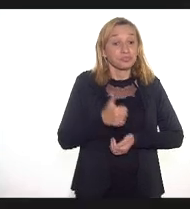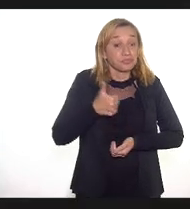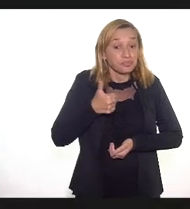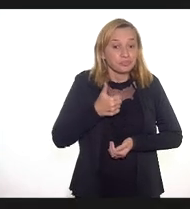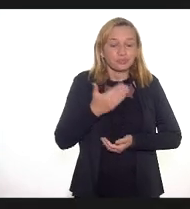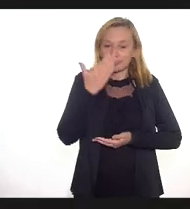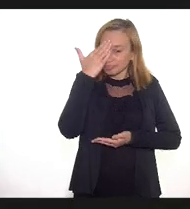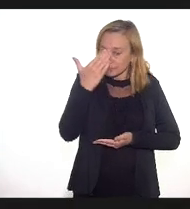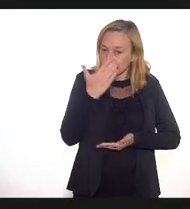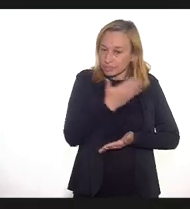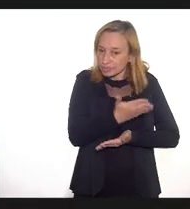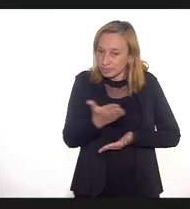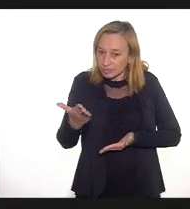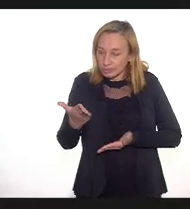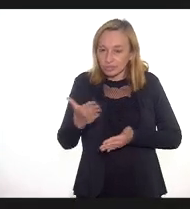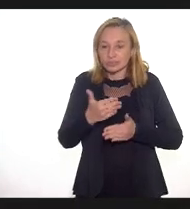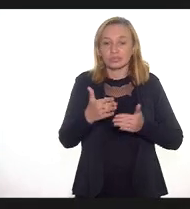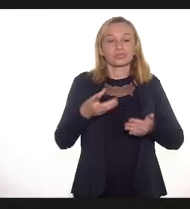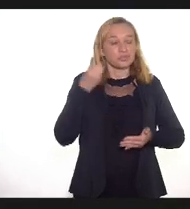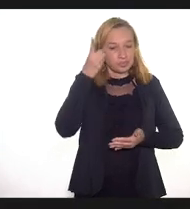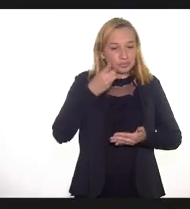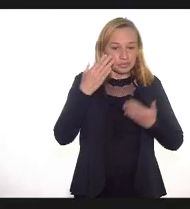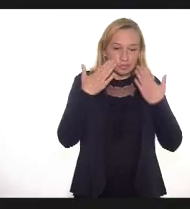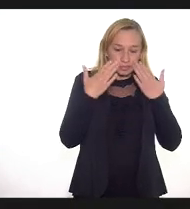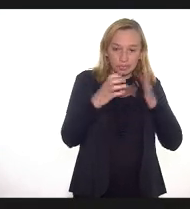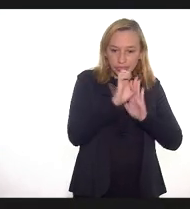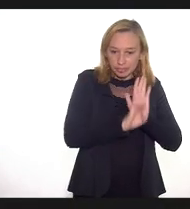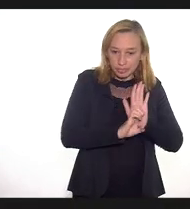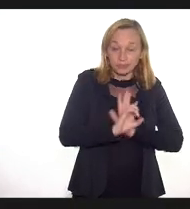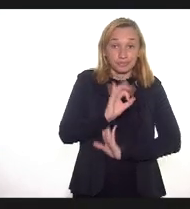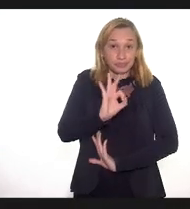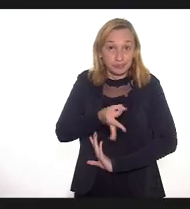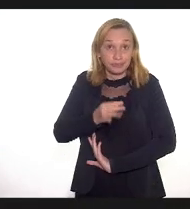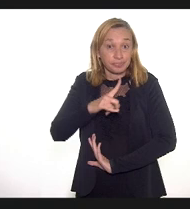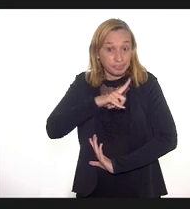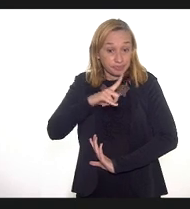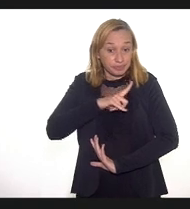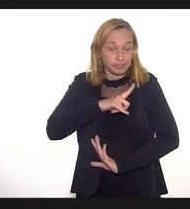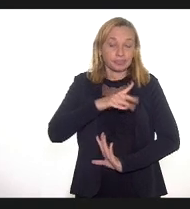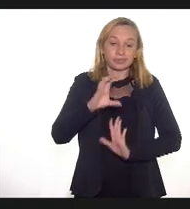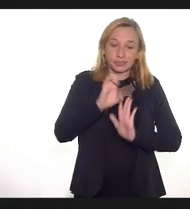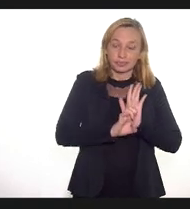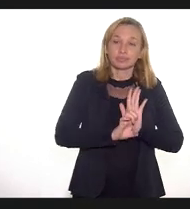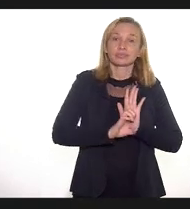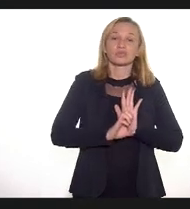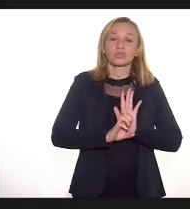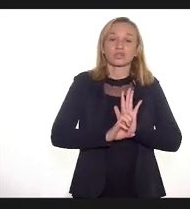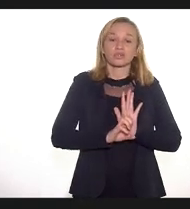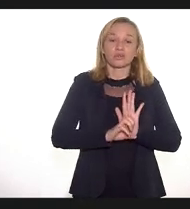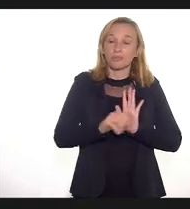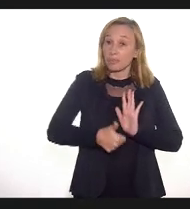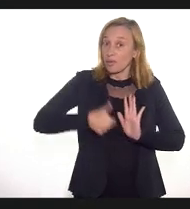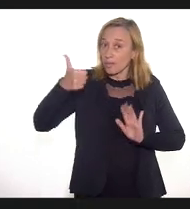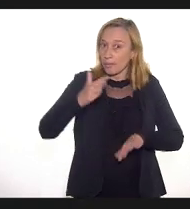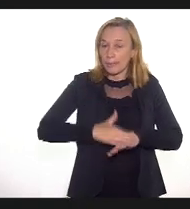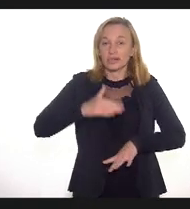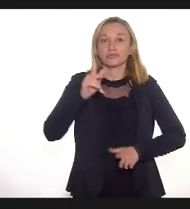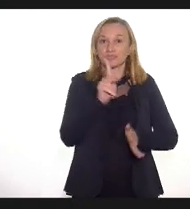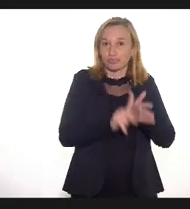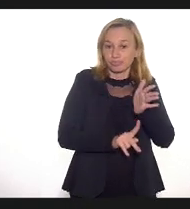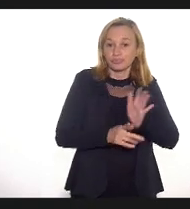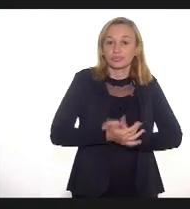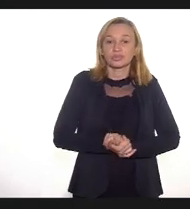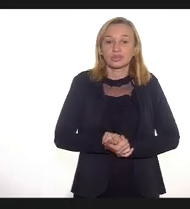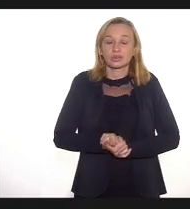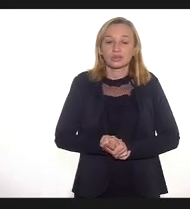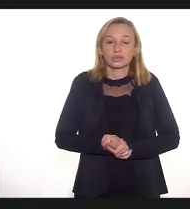Primeiramente, agradecer a todos os deputados que apresentaram emendas. Eu tenho certeza que essas emendas vão aprimorar muito o projeto.